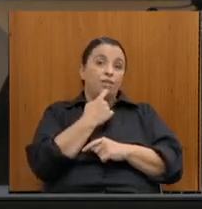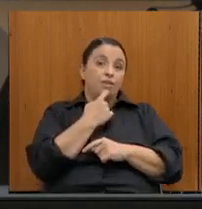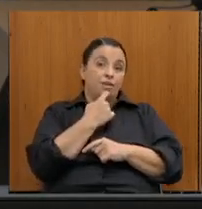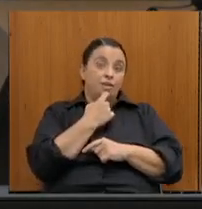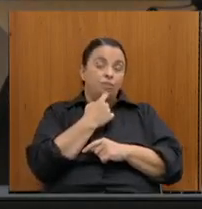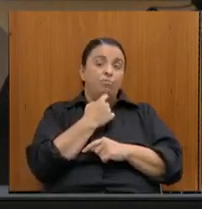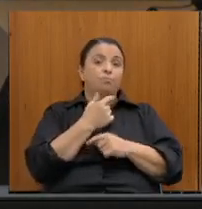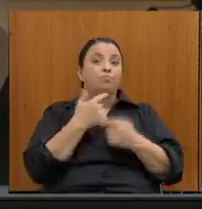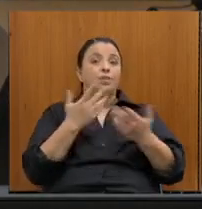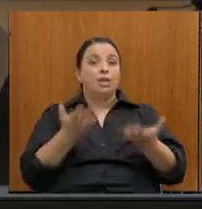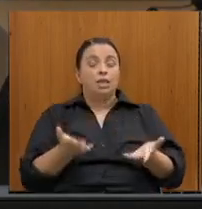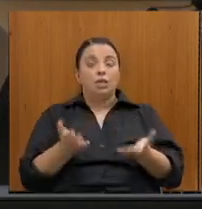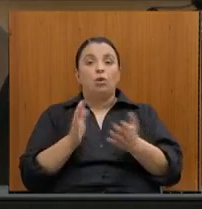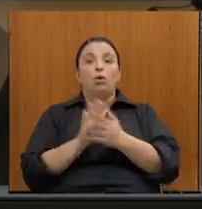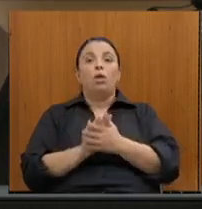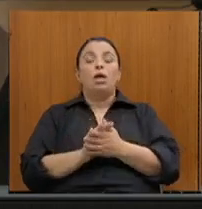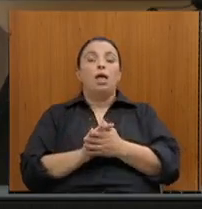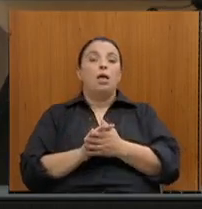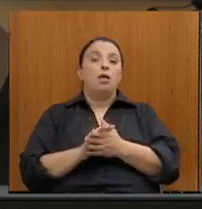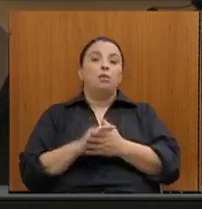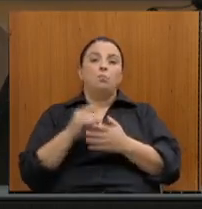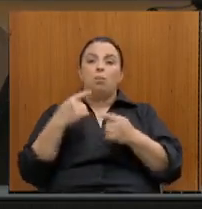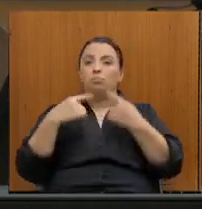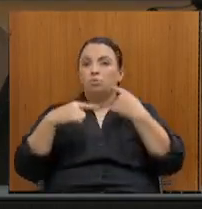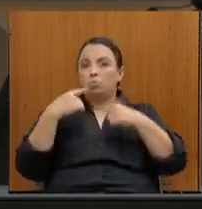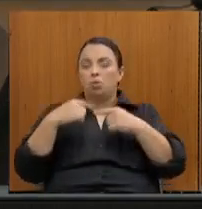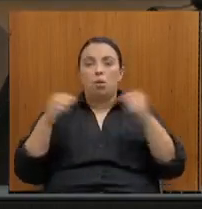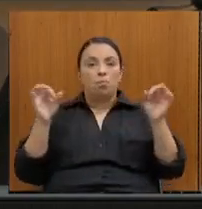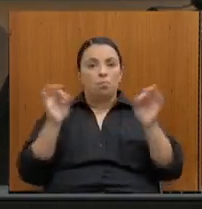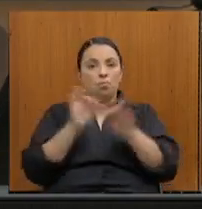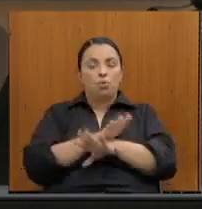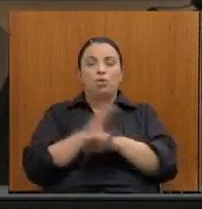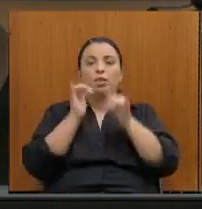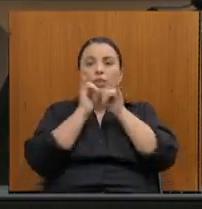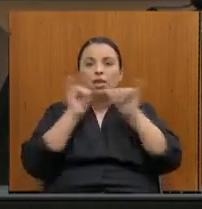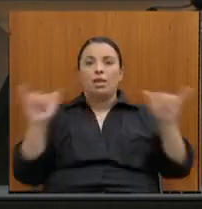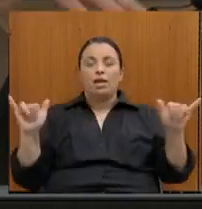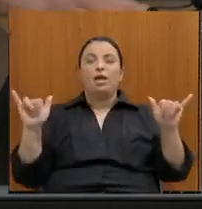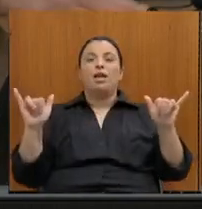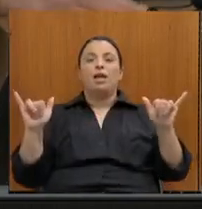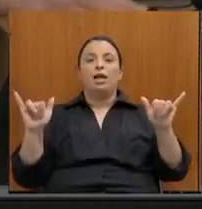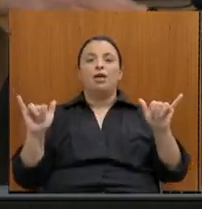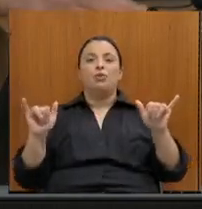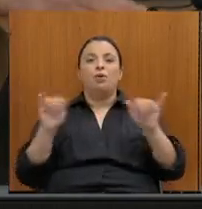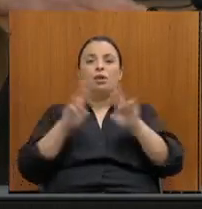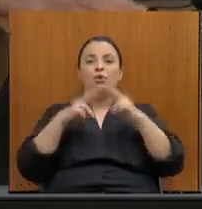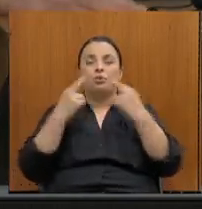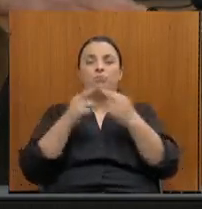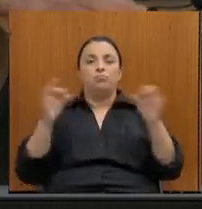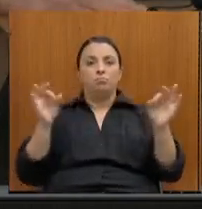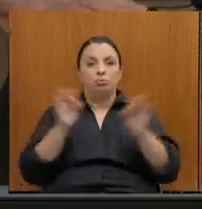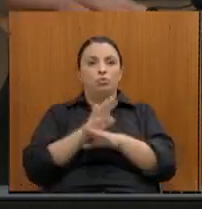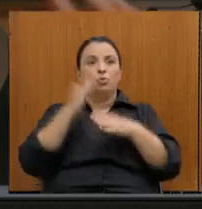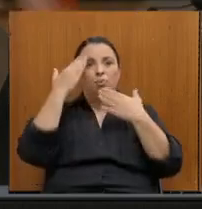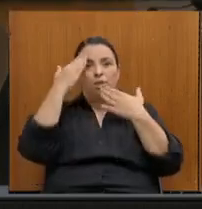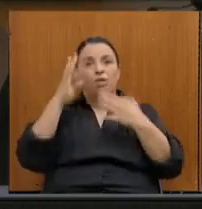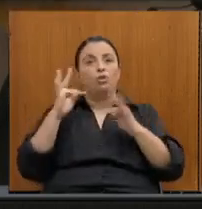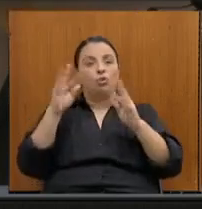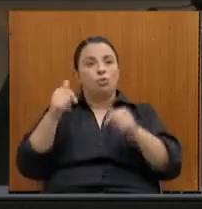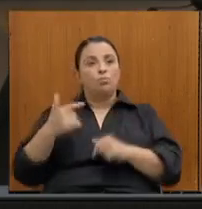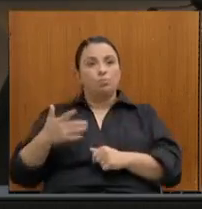nada se debatido na comissão declaro encerrado os trabalhos Muito obrigado a todos os participantes